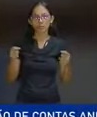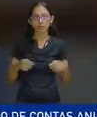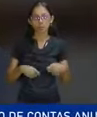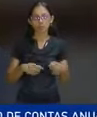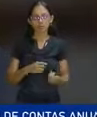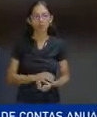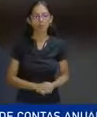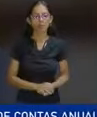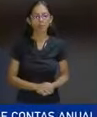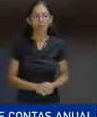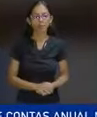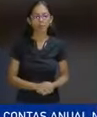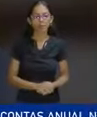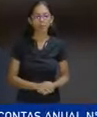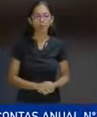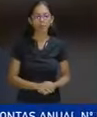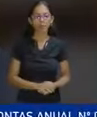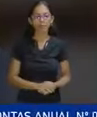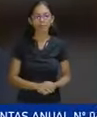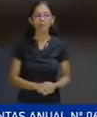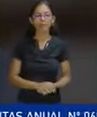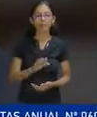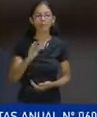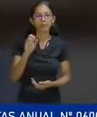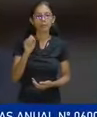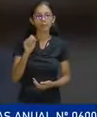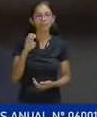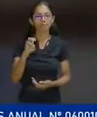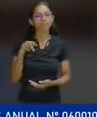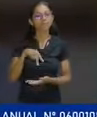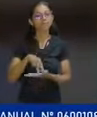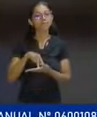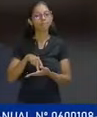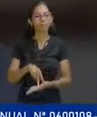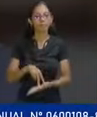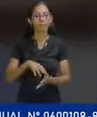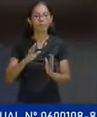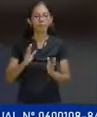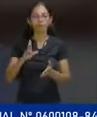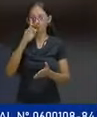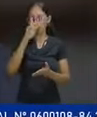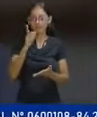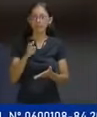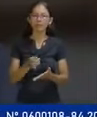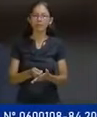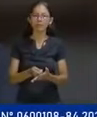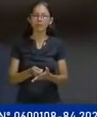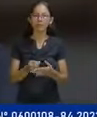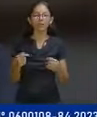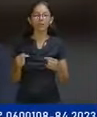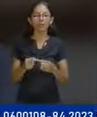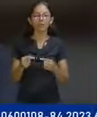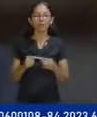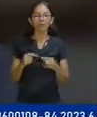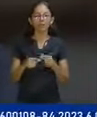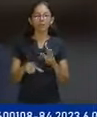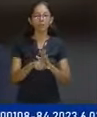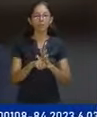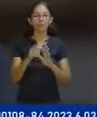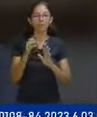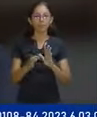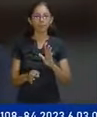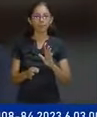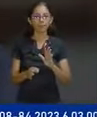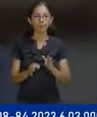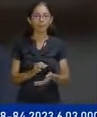possui firme posicionamento nesse sentido, né, e trago, então, como